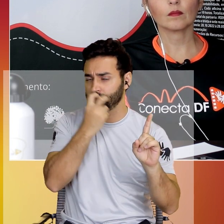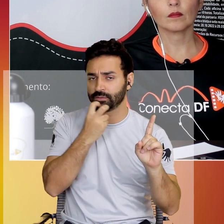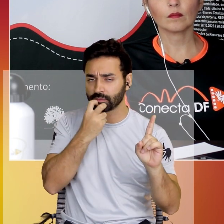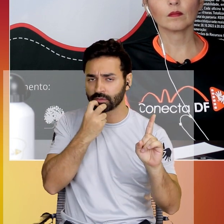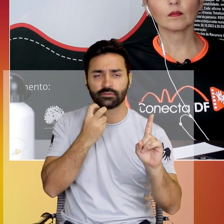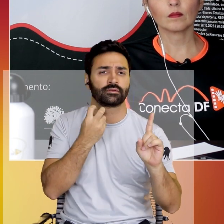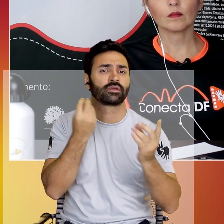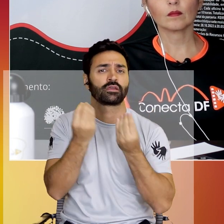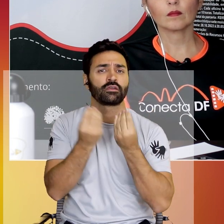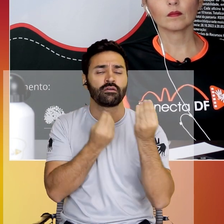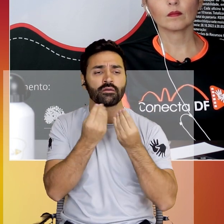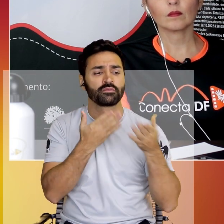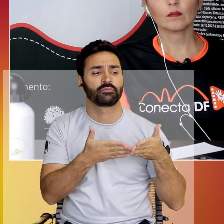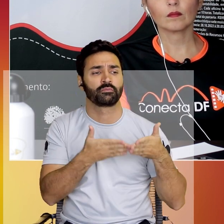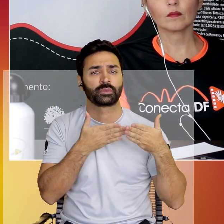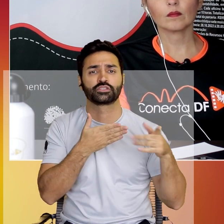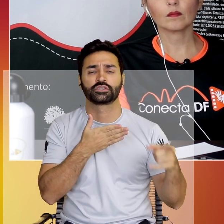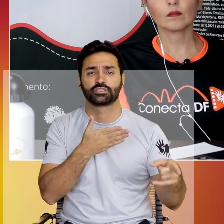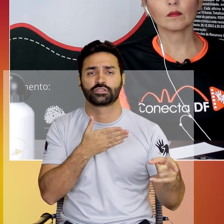posso pedir para ele